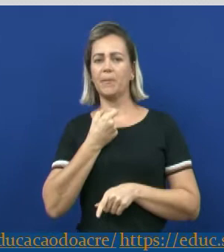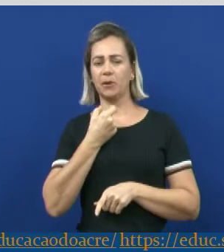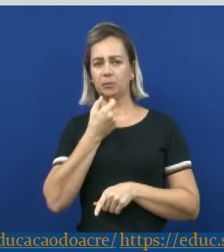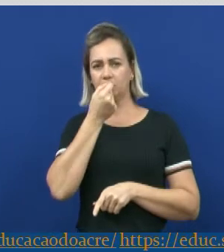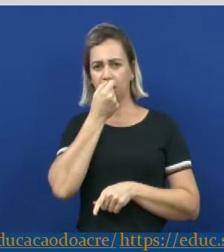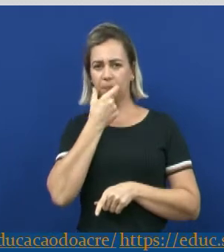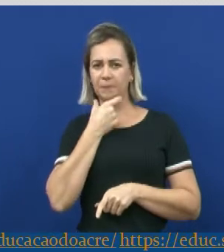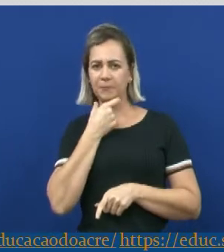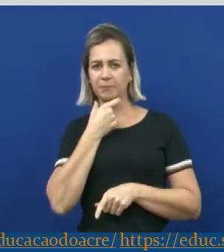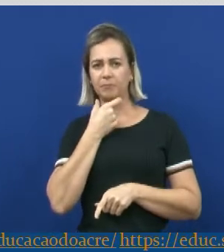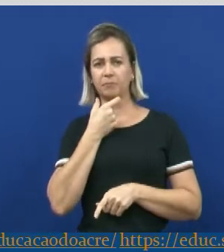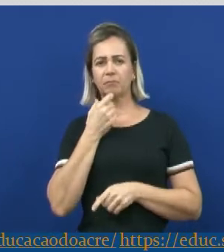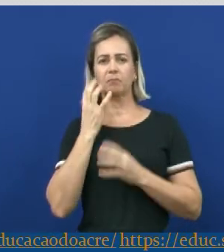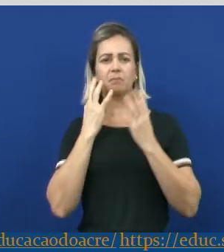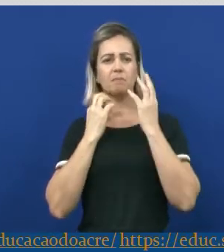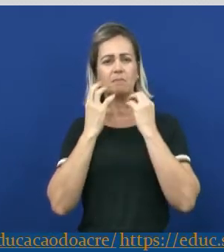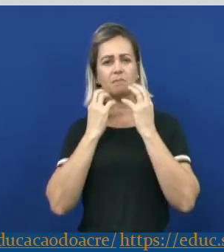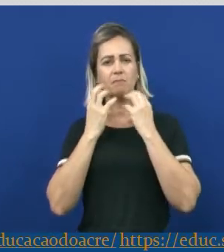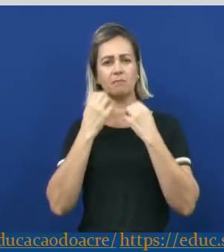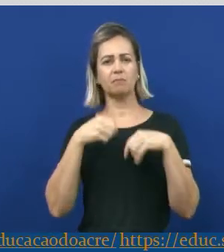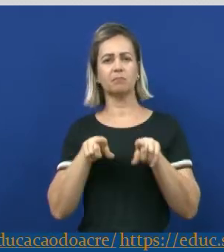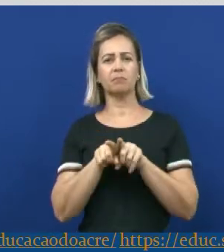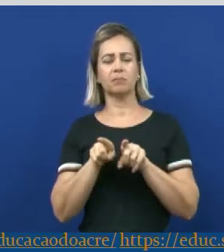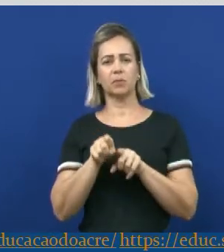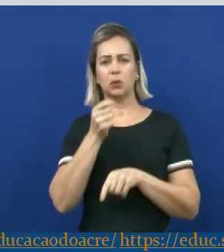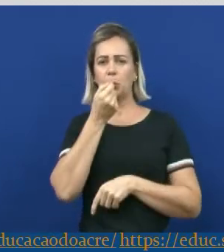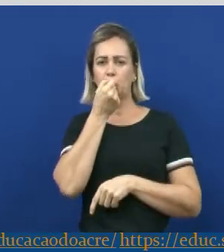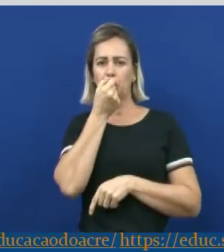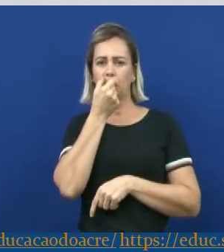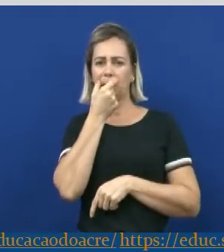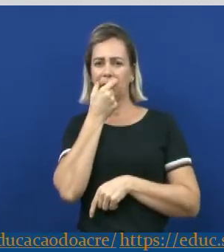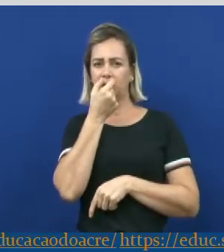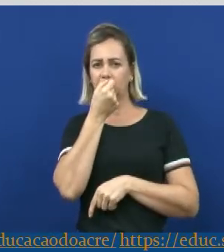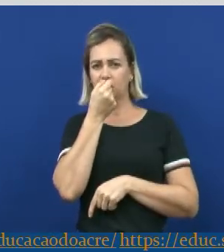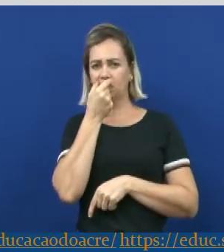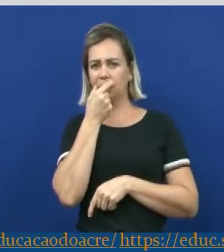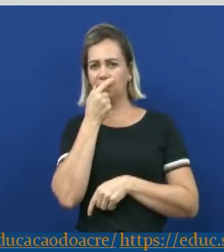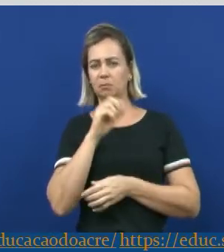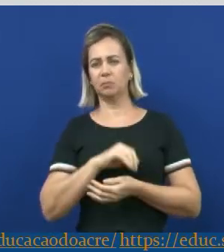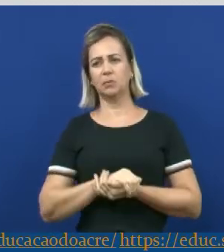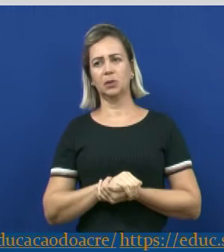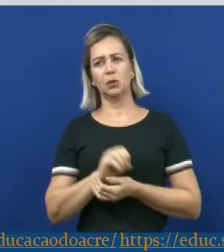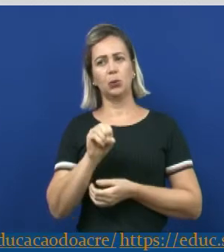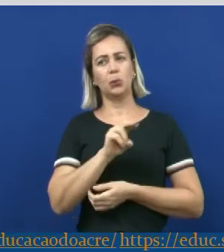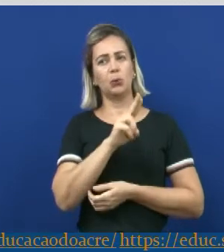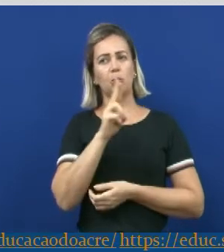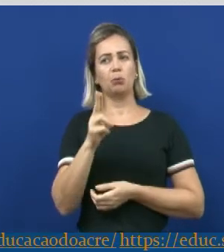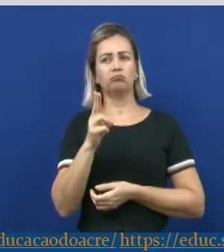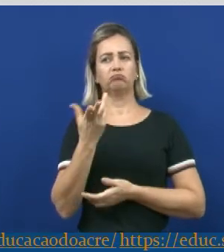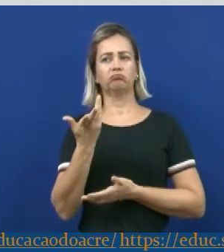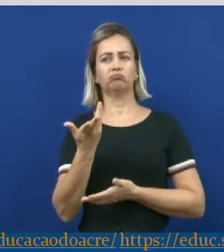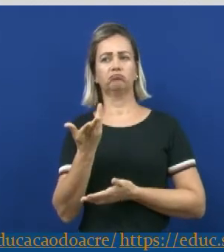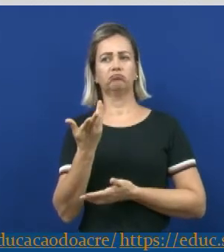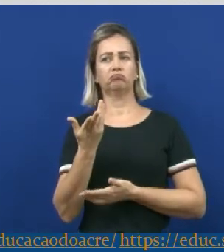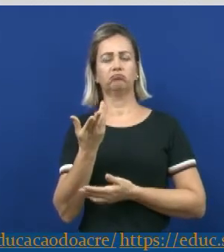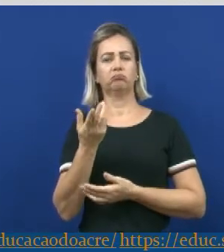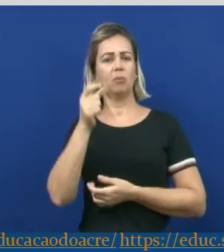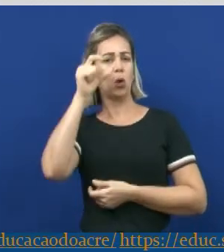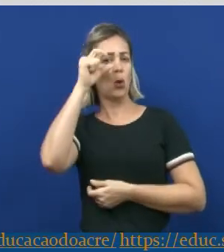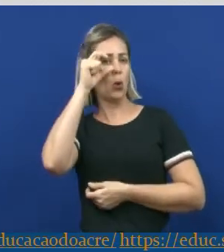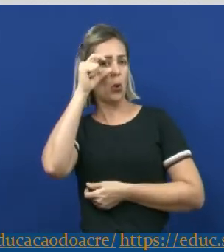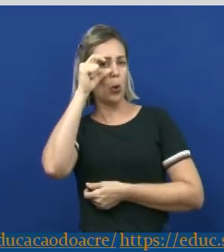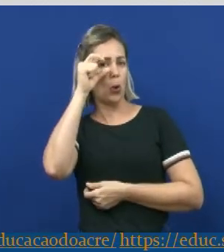em seu aspecto físico. Lleva bigote, certo? Lleva gafas, ó. As gafas são o quê? Os